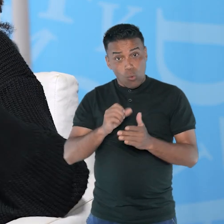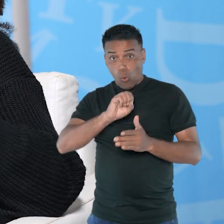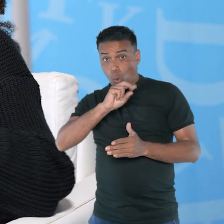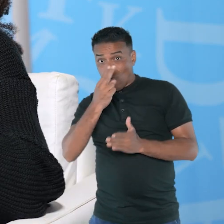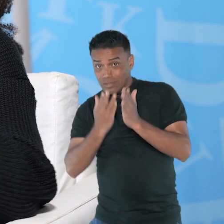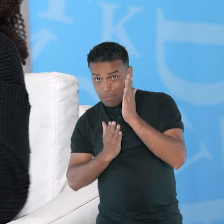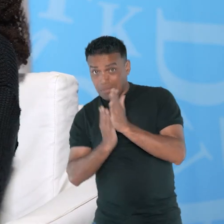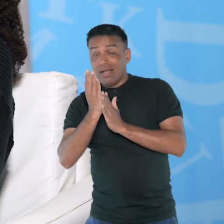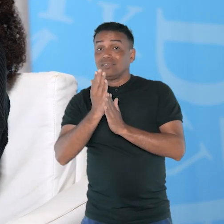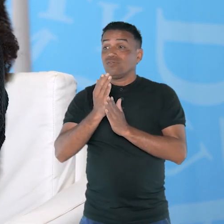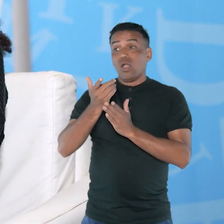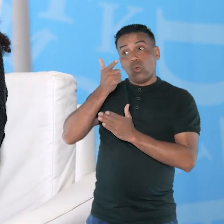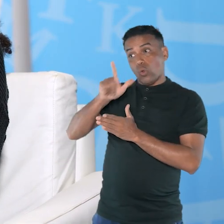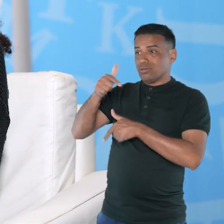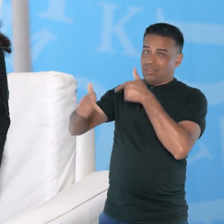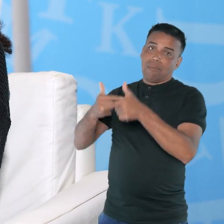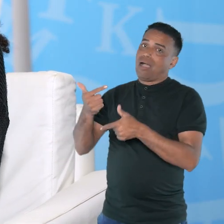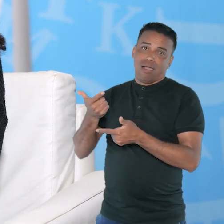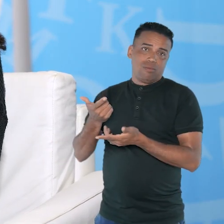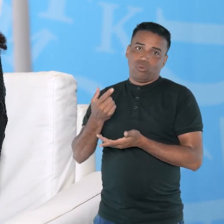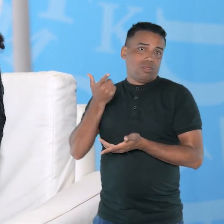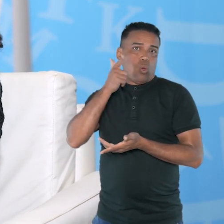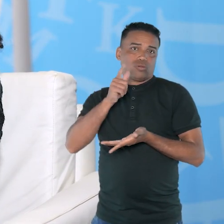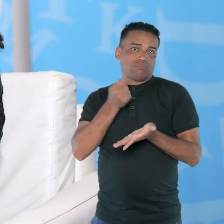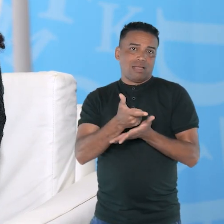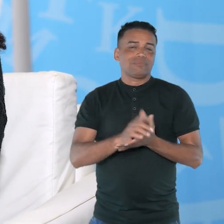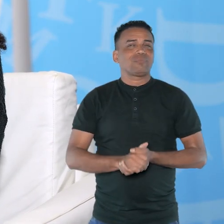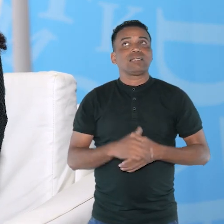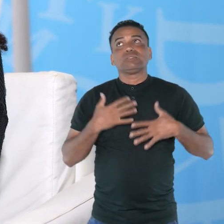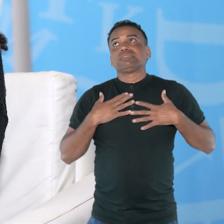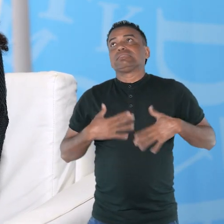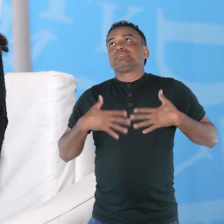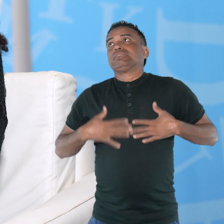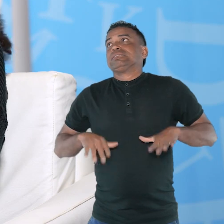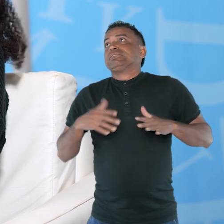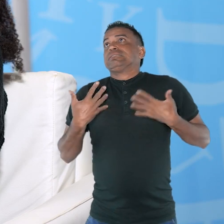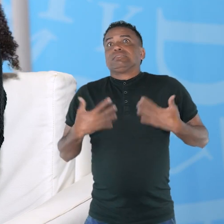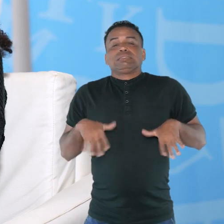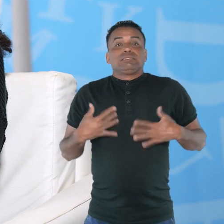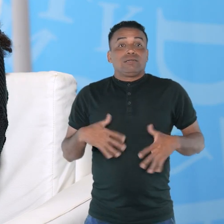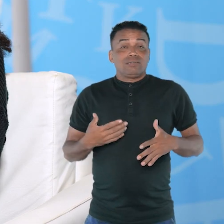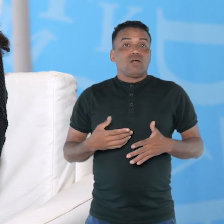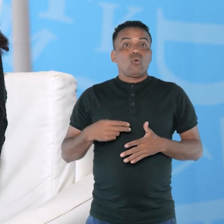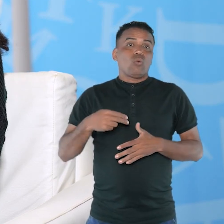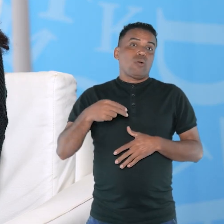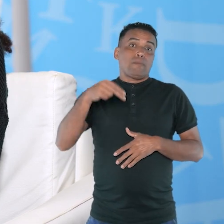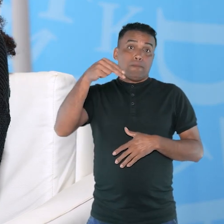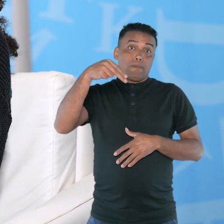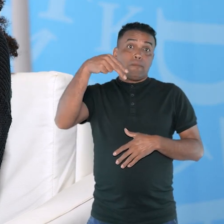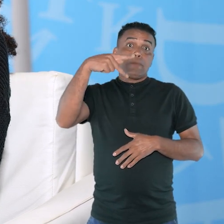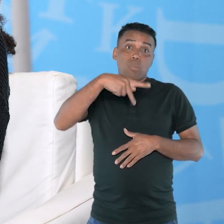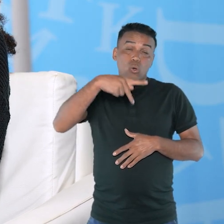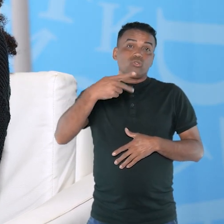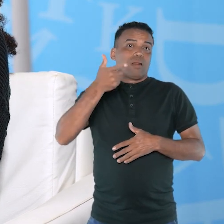porque, né, cresceu. Aí eu fiquei super tensa e falei assim, eu já tinha nota para passar para letras desde o primeiro vestibular. Eu